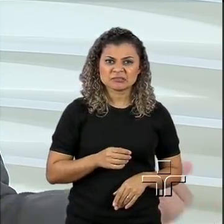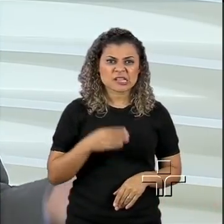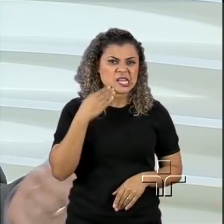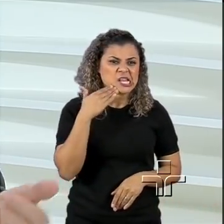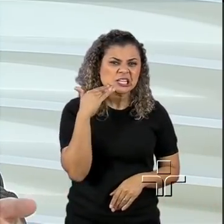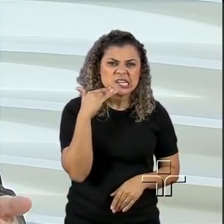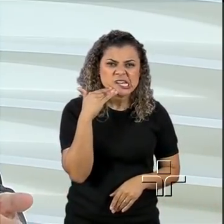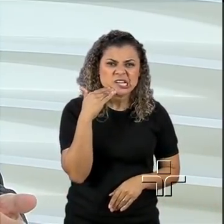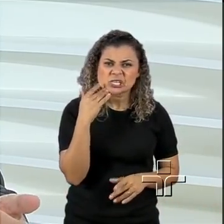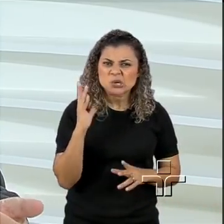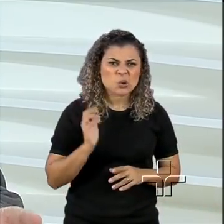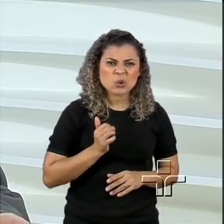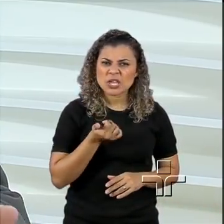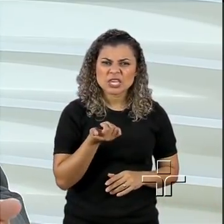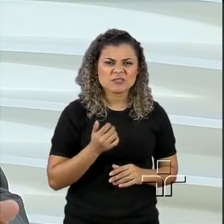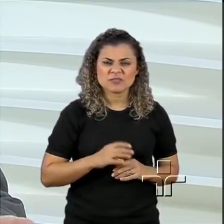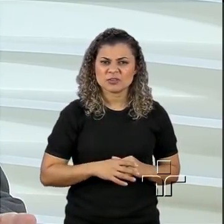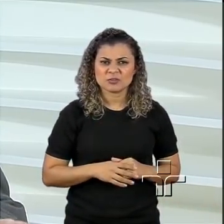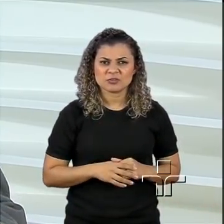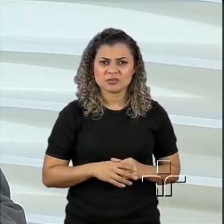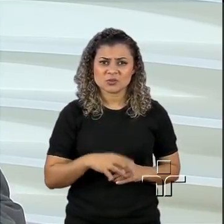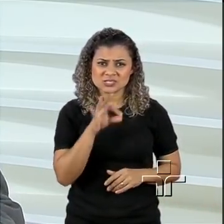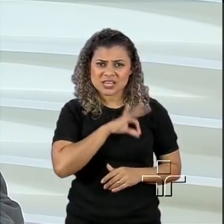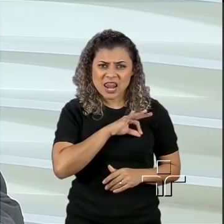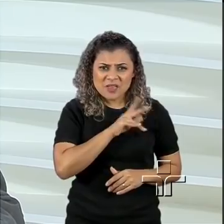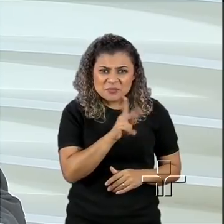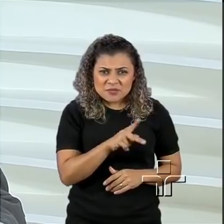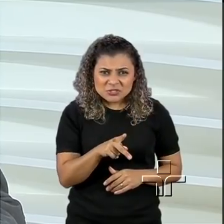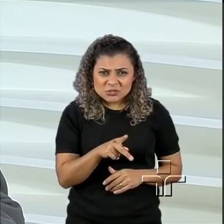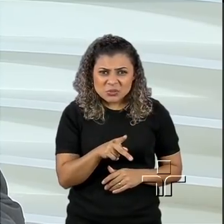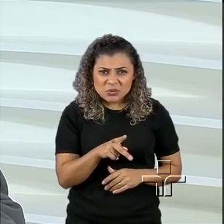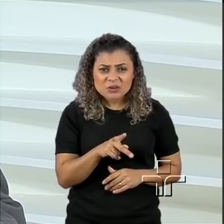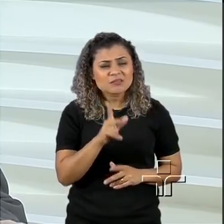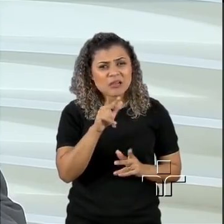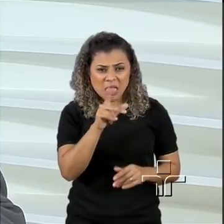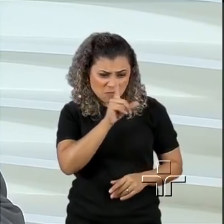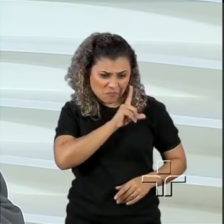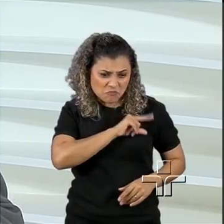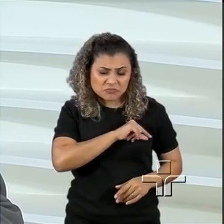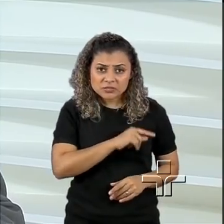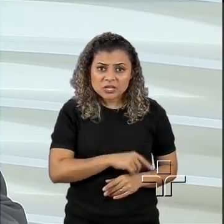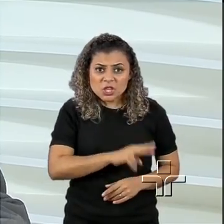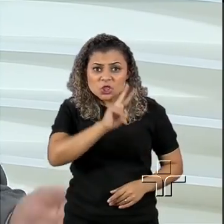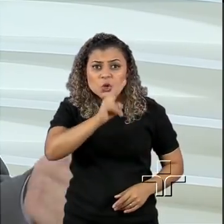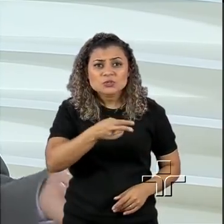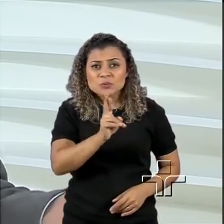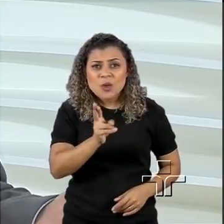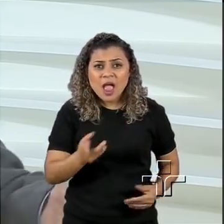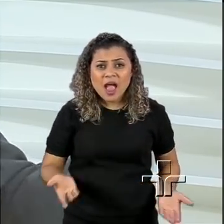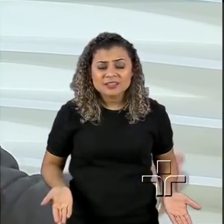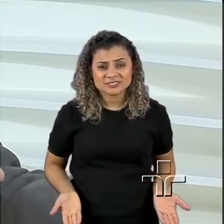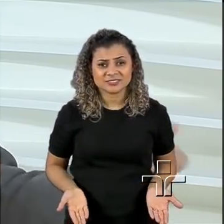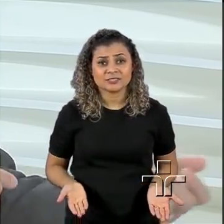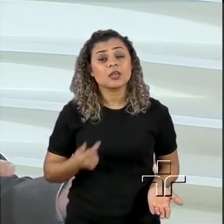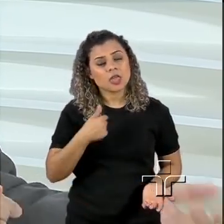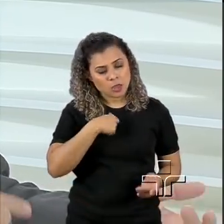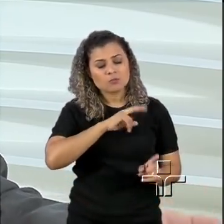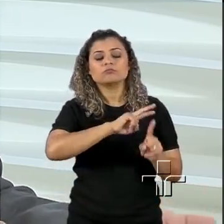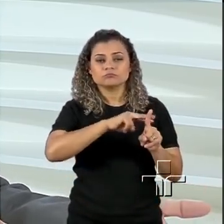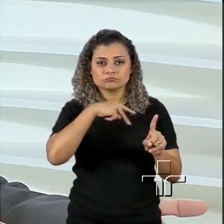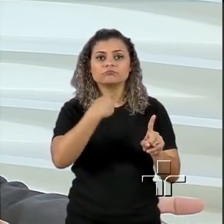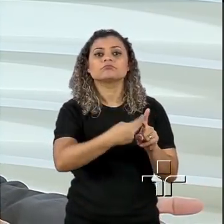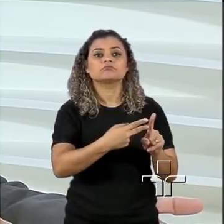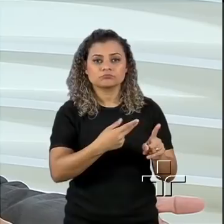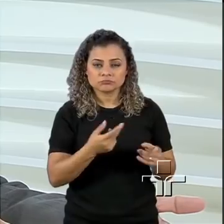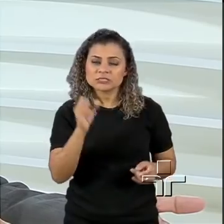o seu projeto arquitetônico. O salário do professorado é isso que eu me referi, de 2.186, que é o que eu vou dobrar o início do